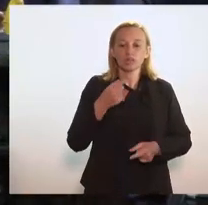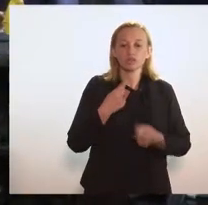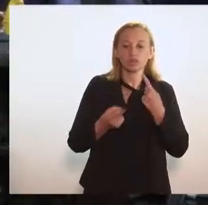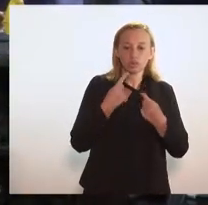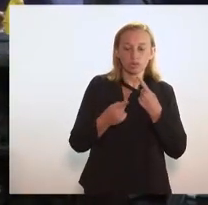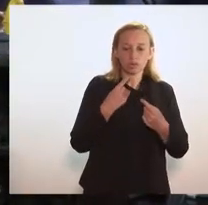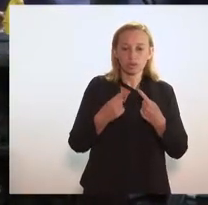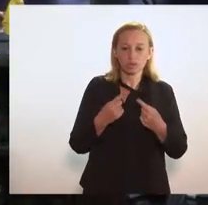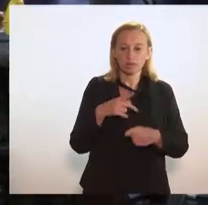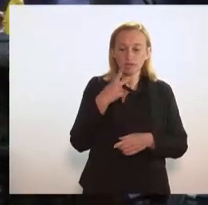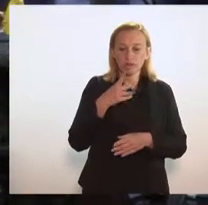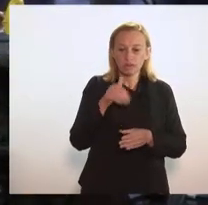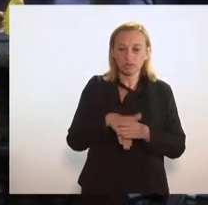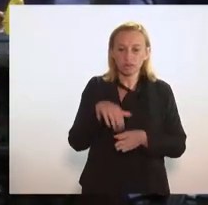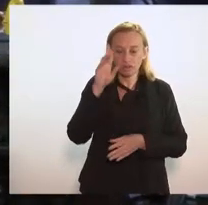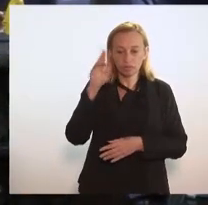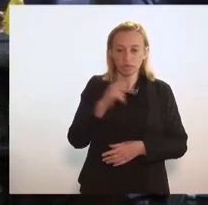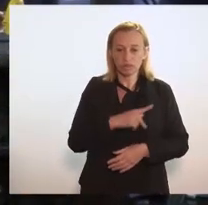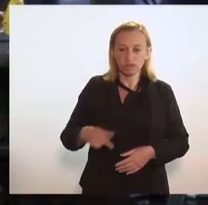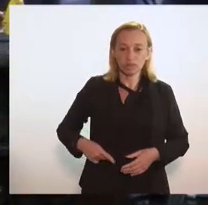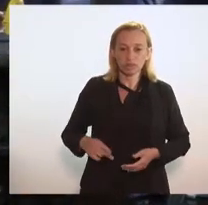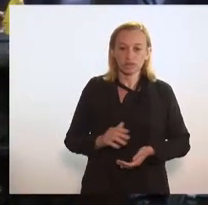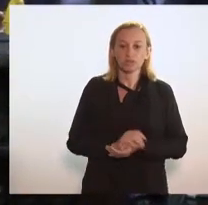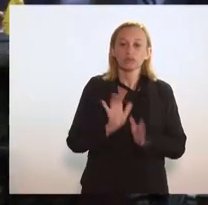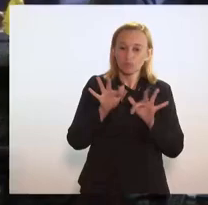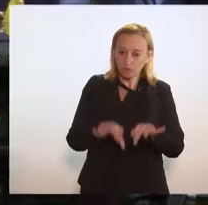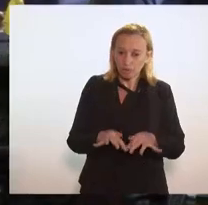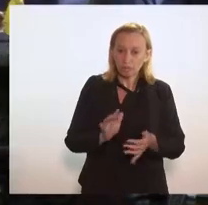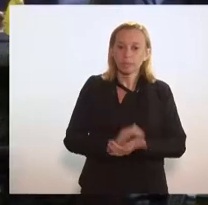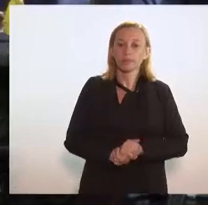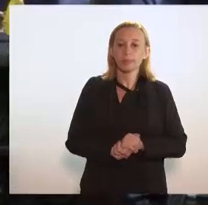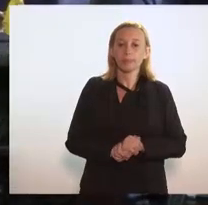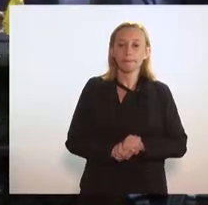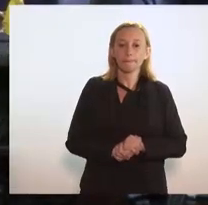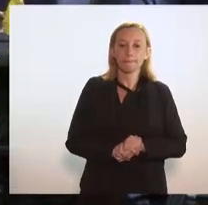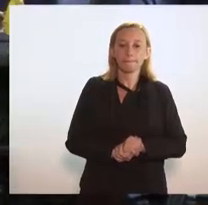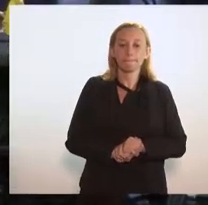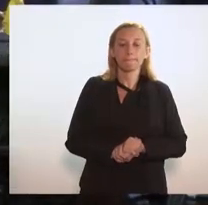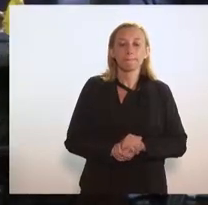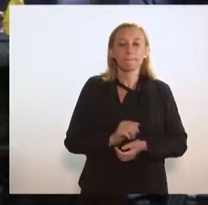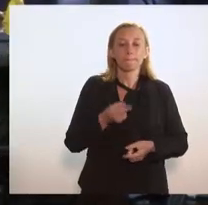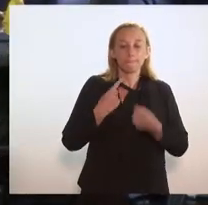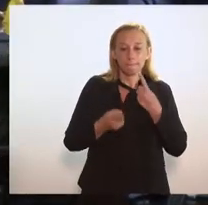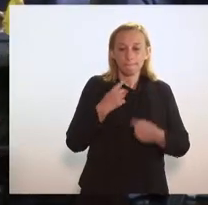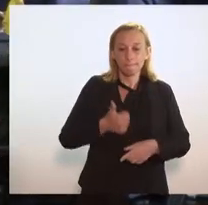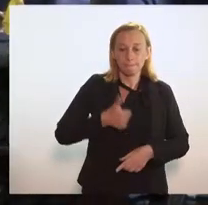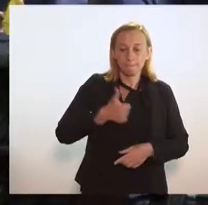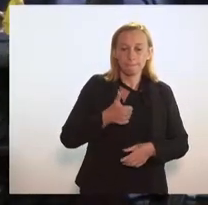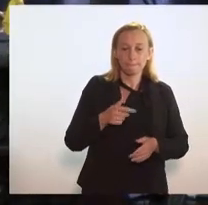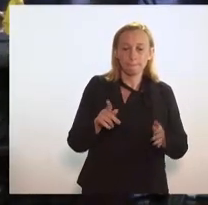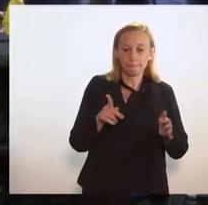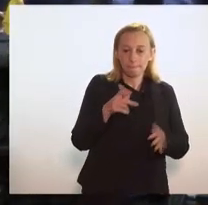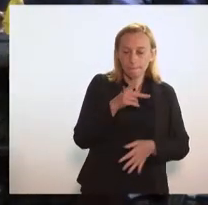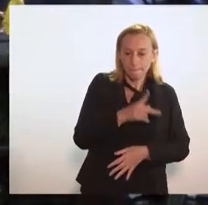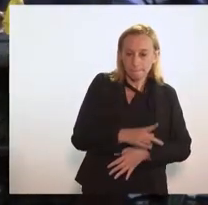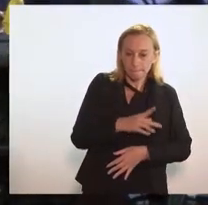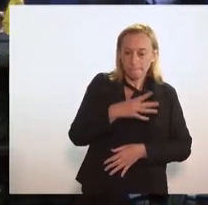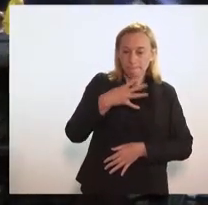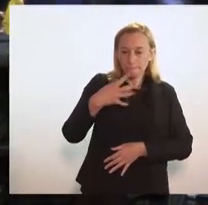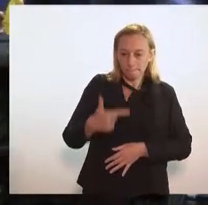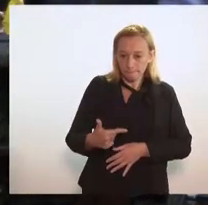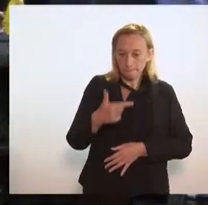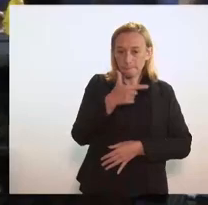de voto seu presente e ao final anuncia em primeira discussão Projeto de Lei 42 40